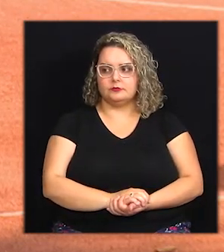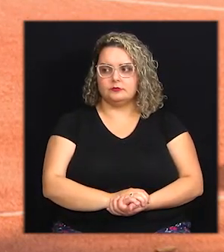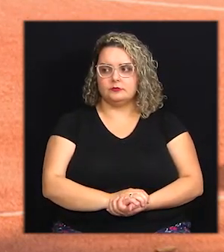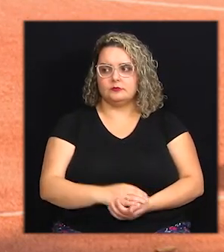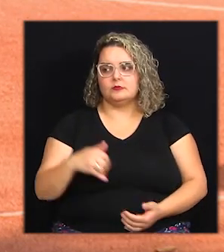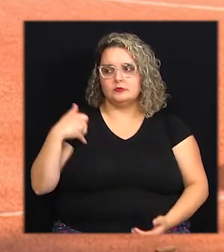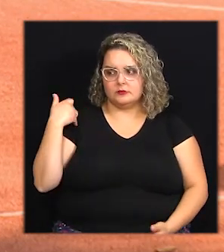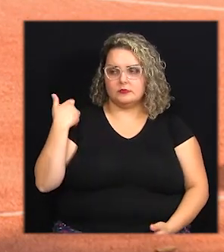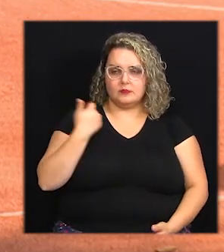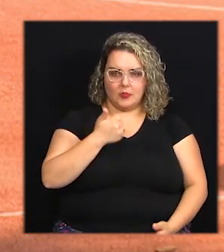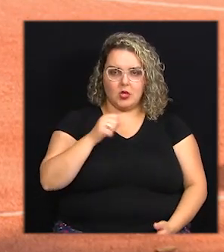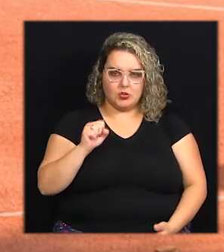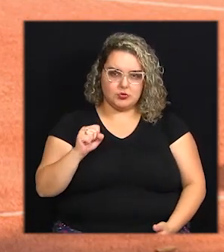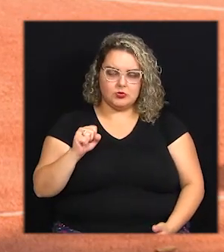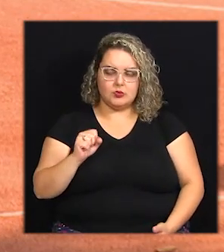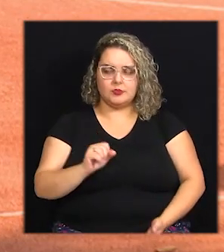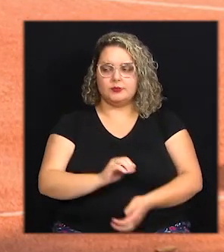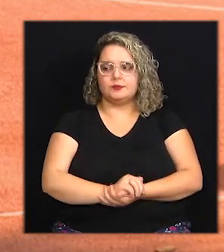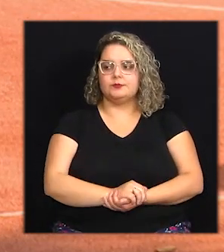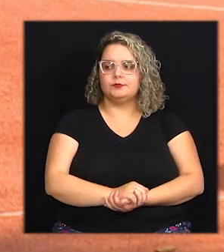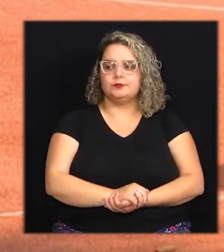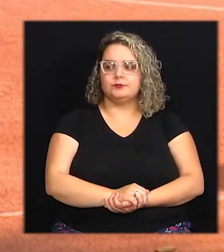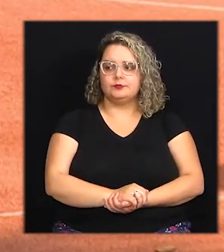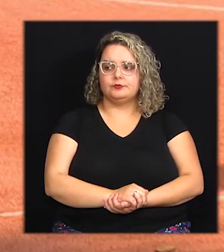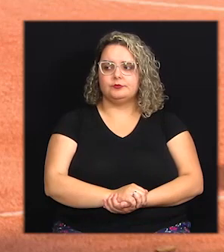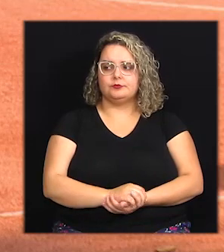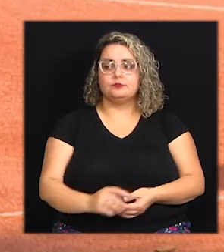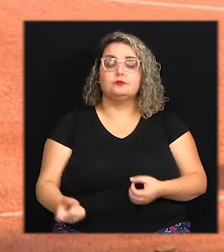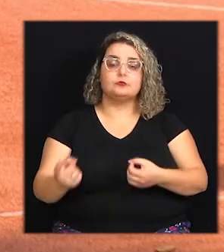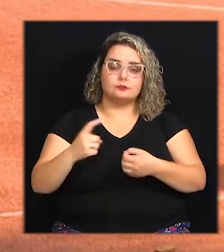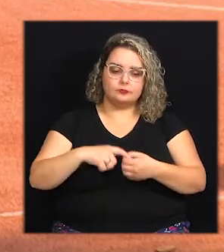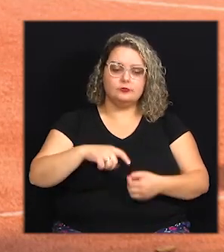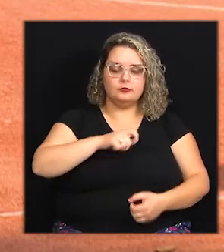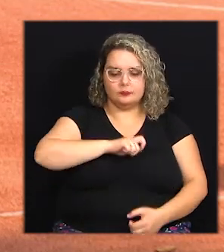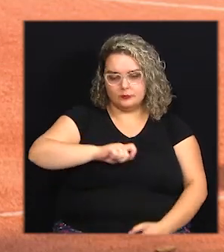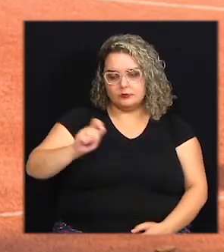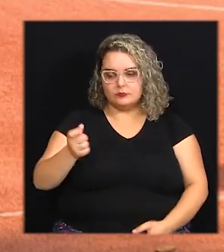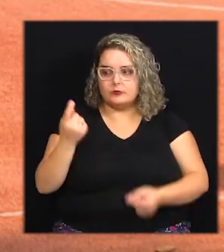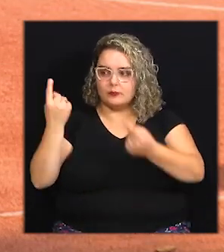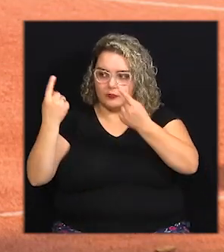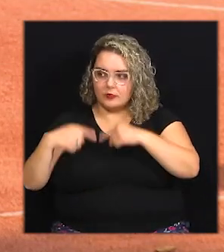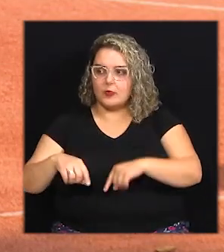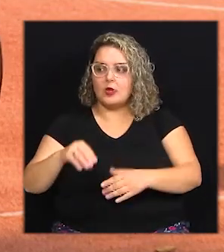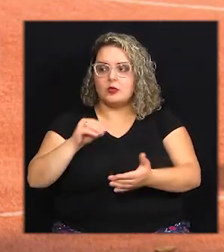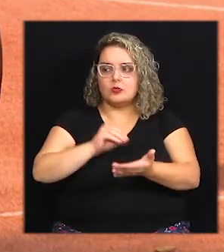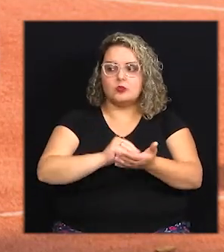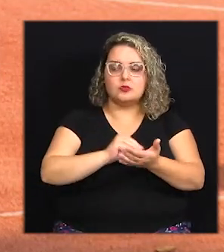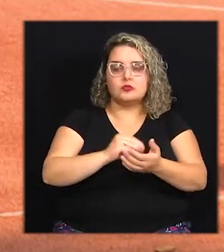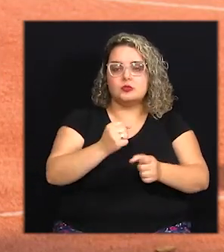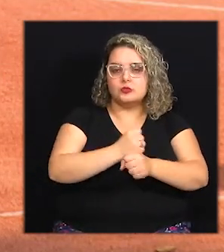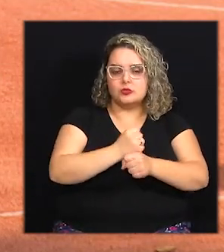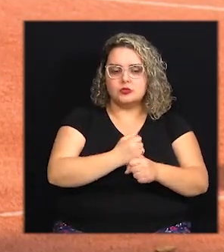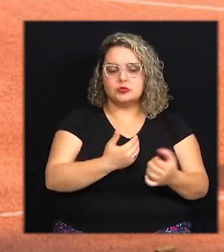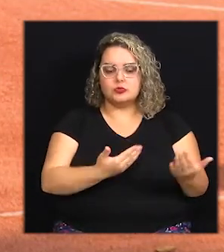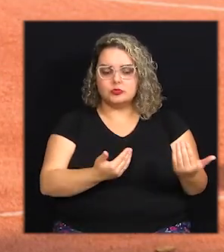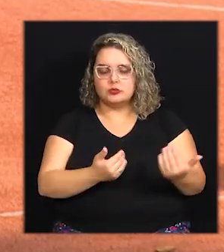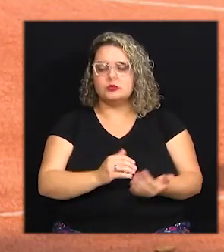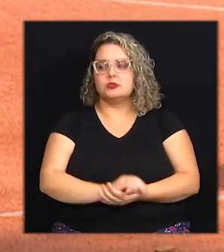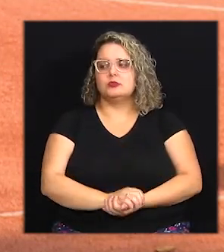de 18 anos. Tá. Eu voltei a jogar assim mais esses torneios no meu último ano de juvenil, que eu já estava